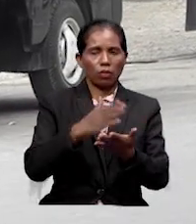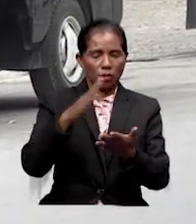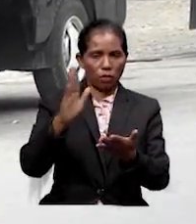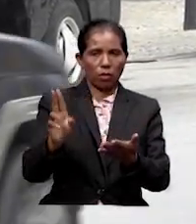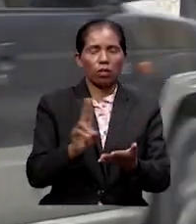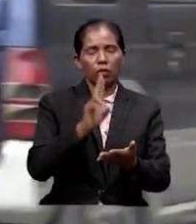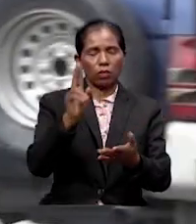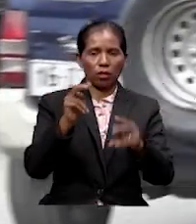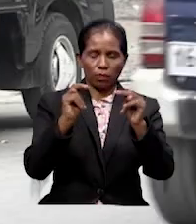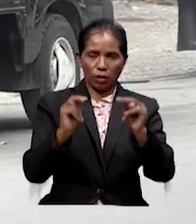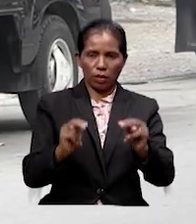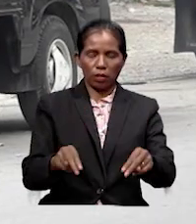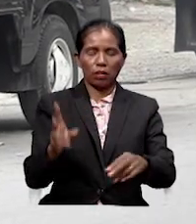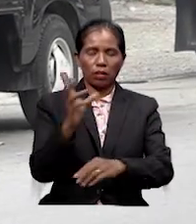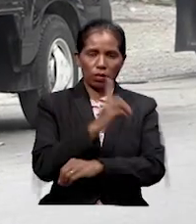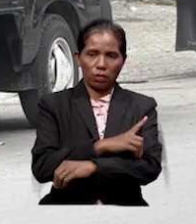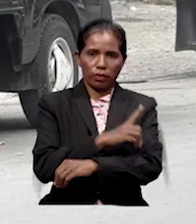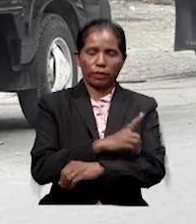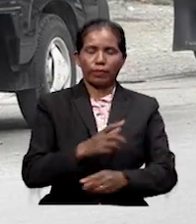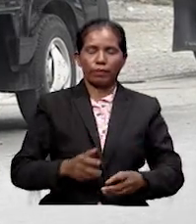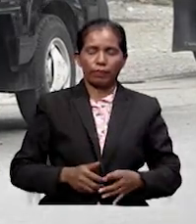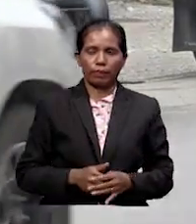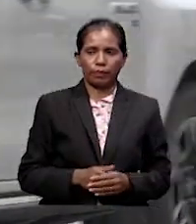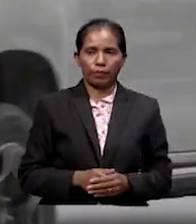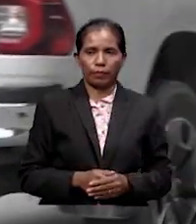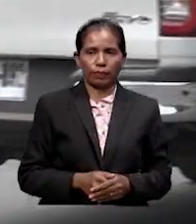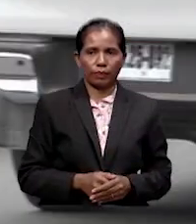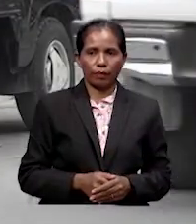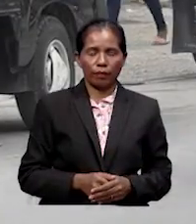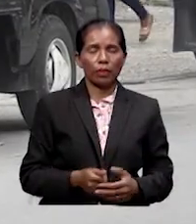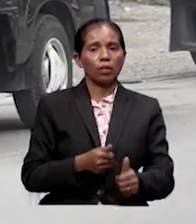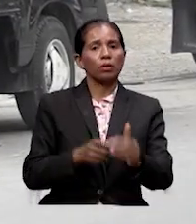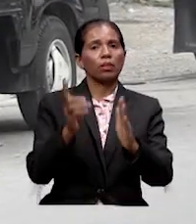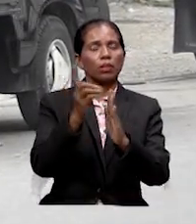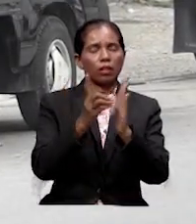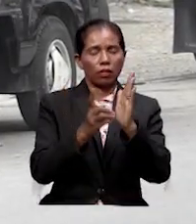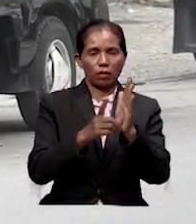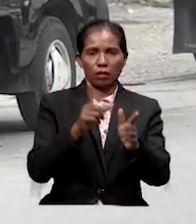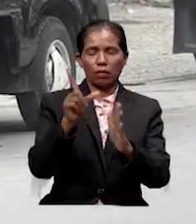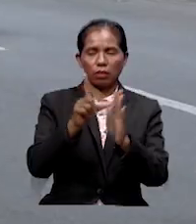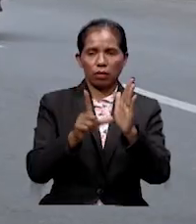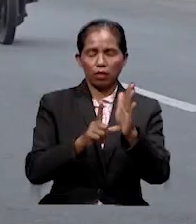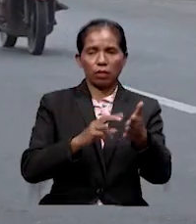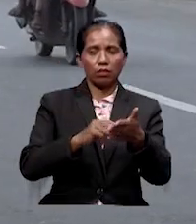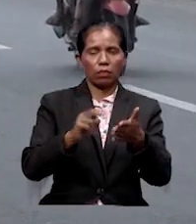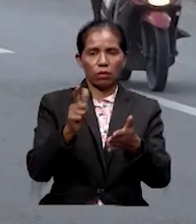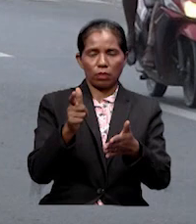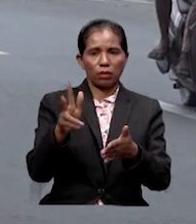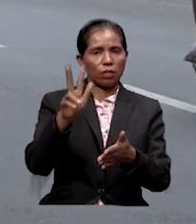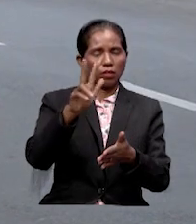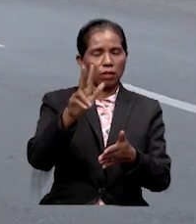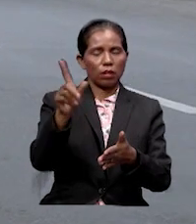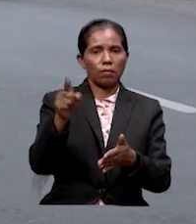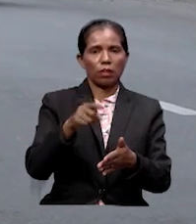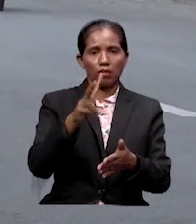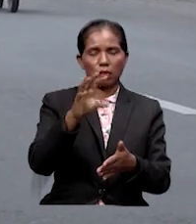ba necesidade lor-lorong. Tui decreto lei número 20 resentolu barra riung rua